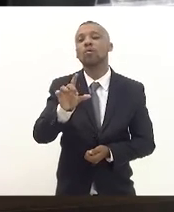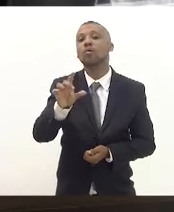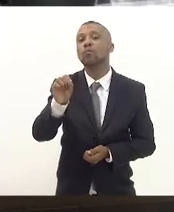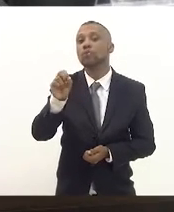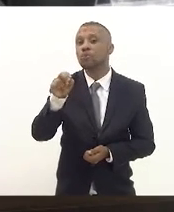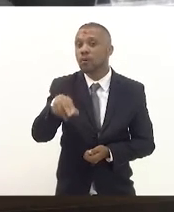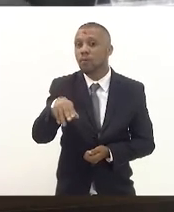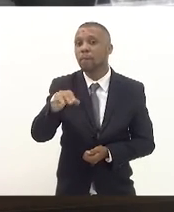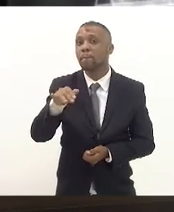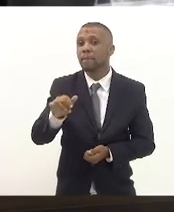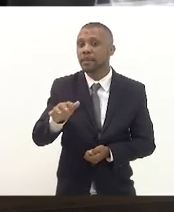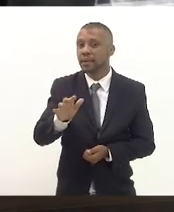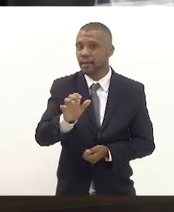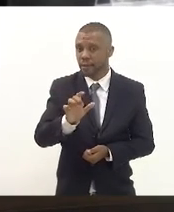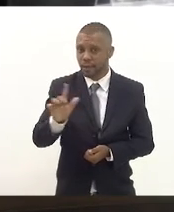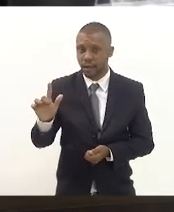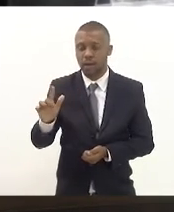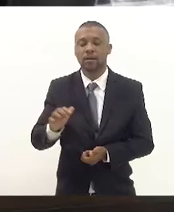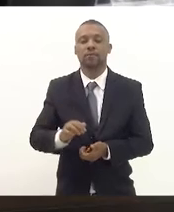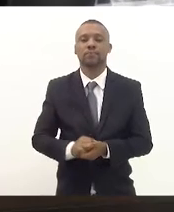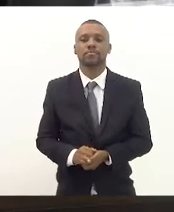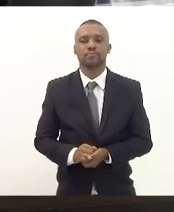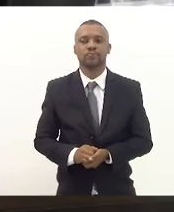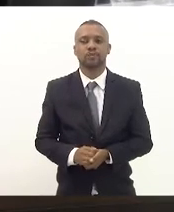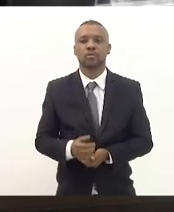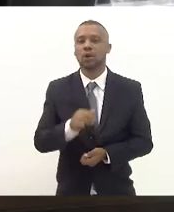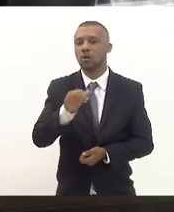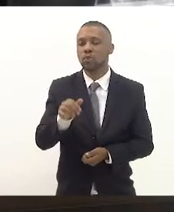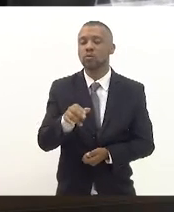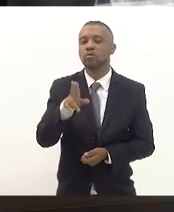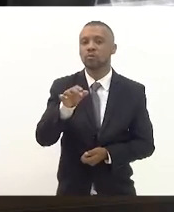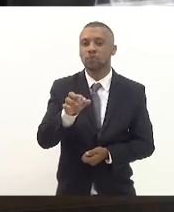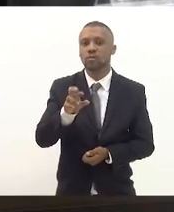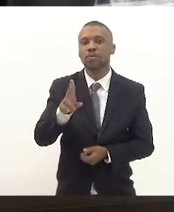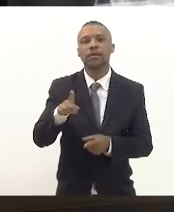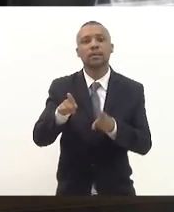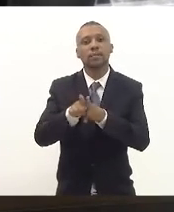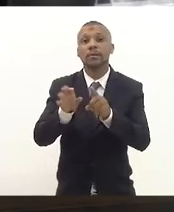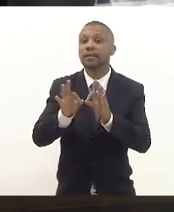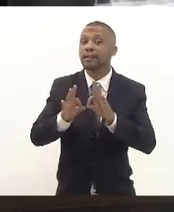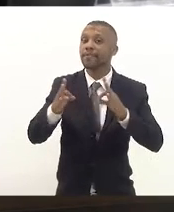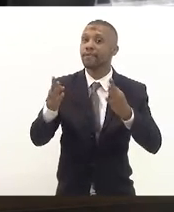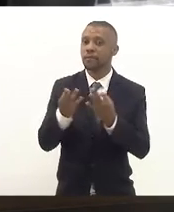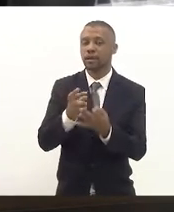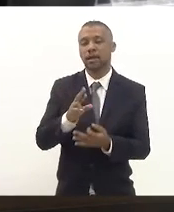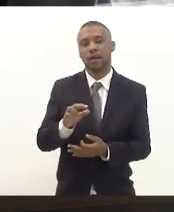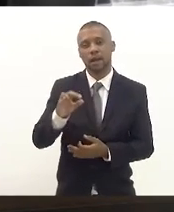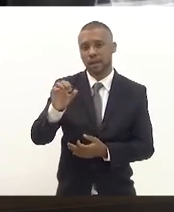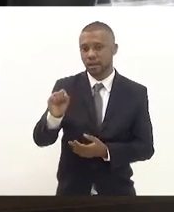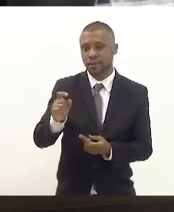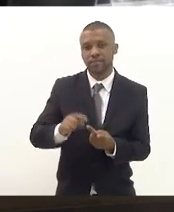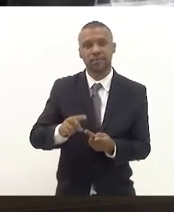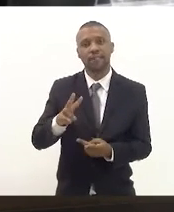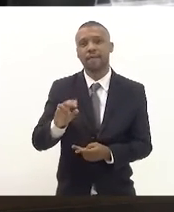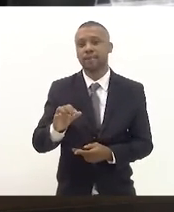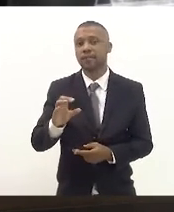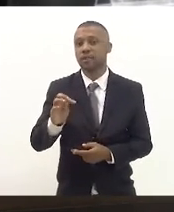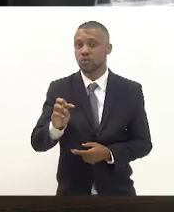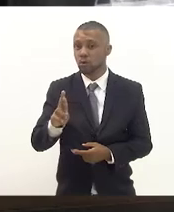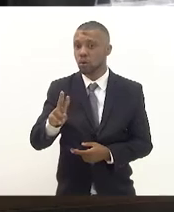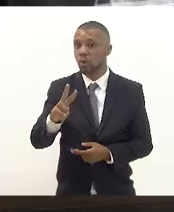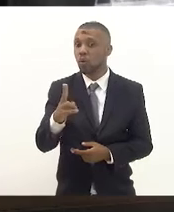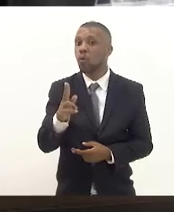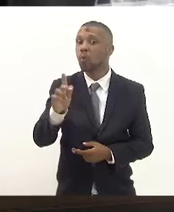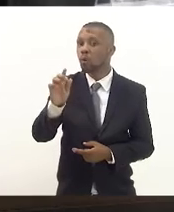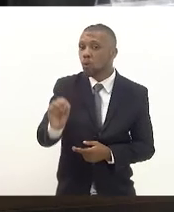Miguel é o Junior também da família Reis é Victor Hugo nosso Vereador